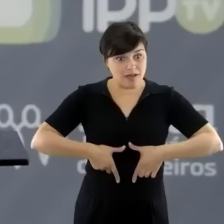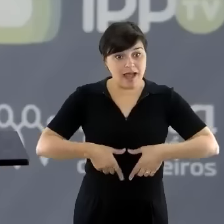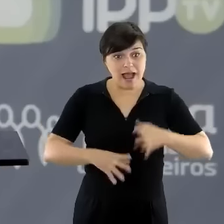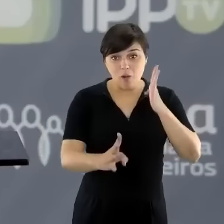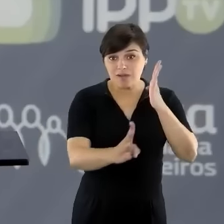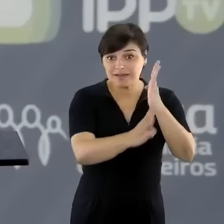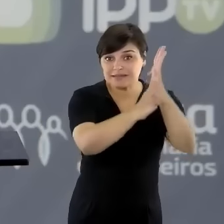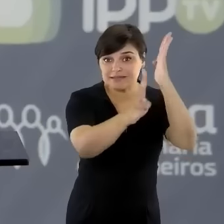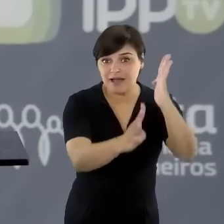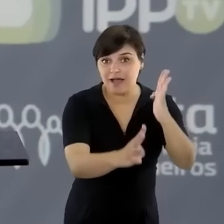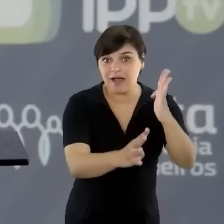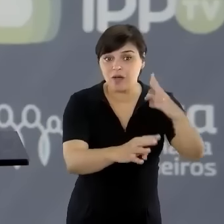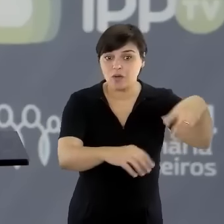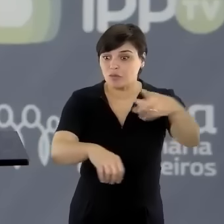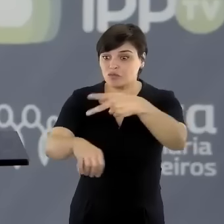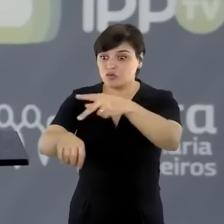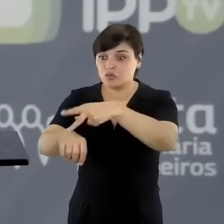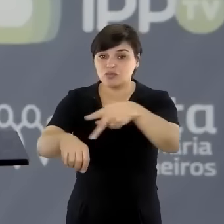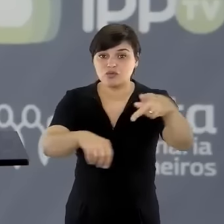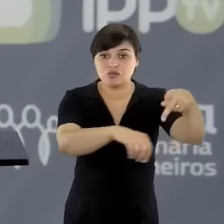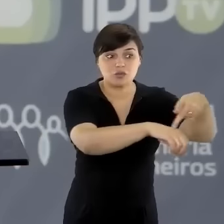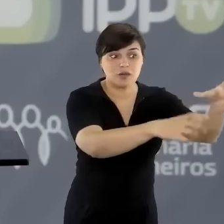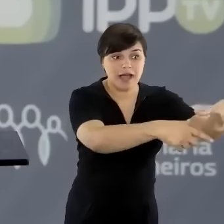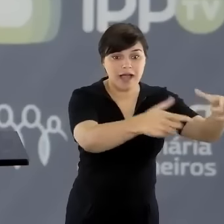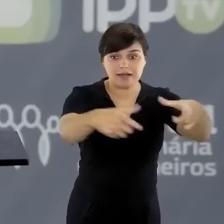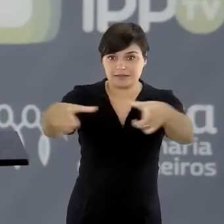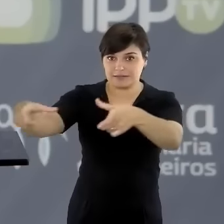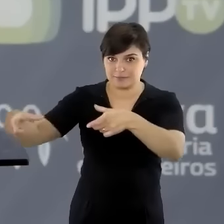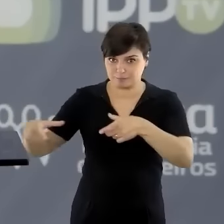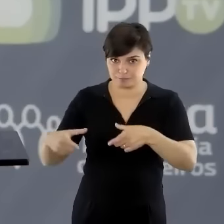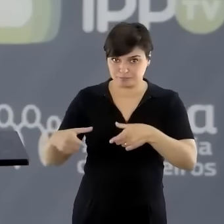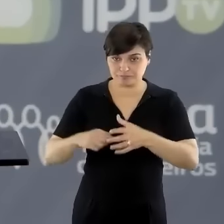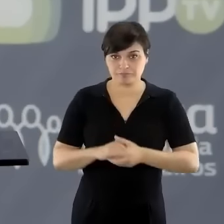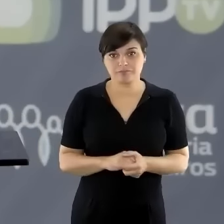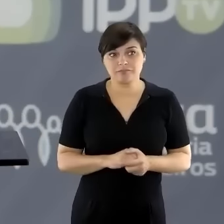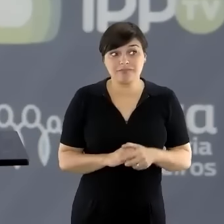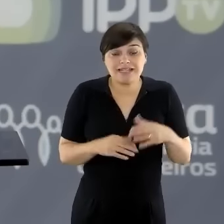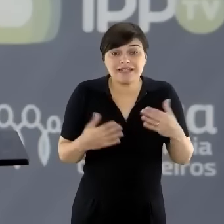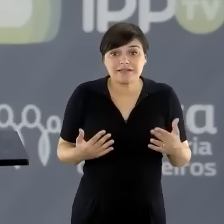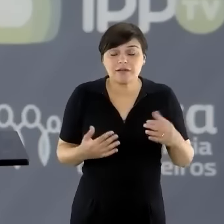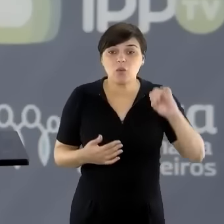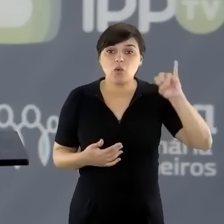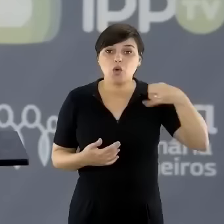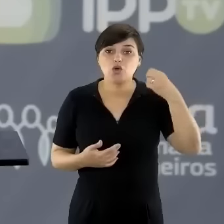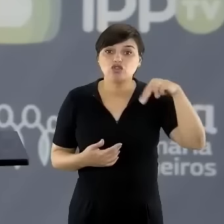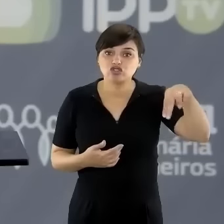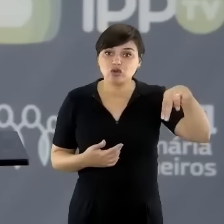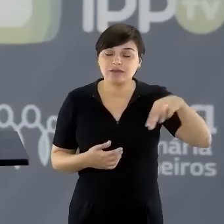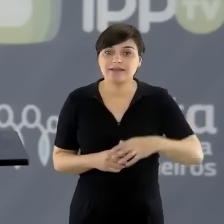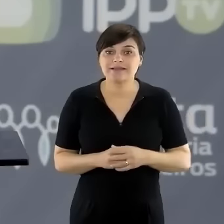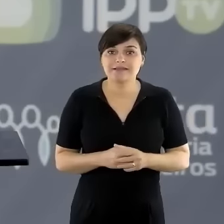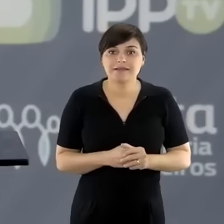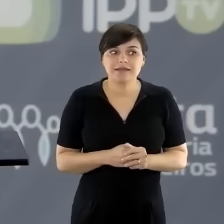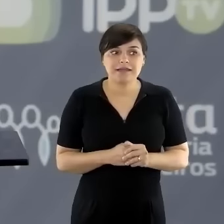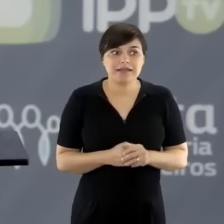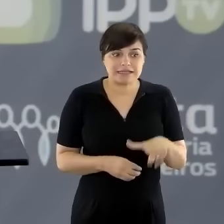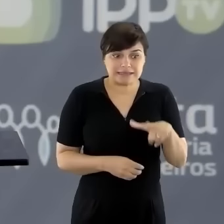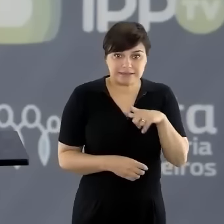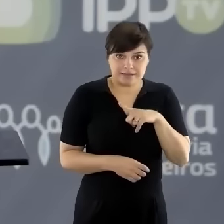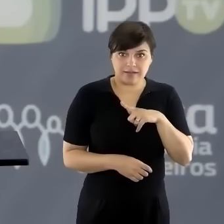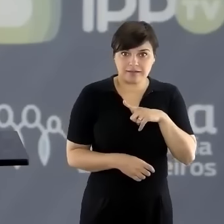mundo e Jonas recebe a missão de pregar